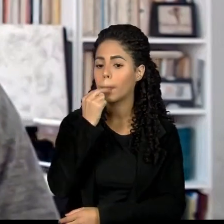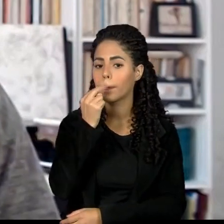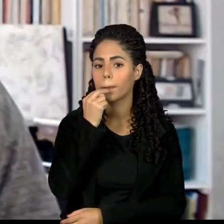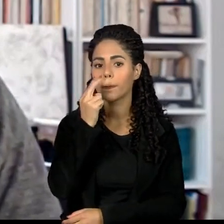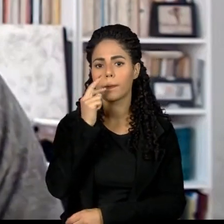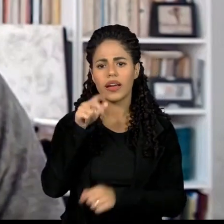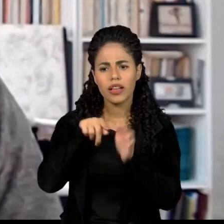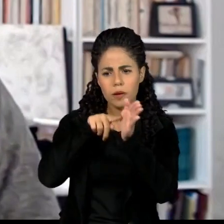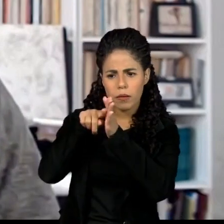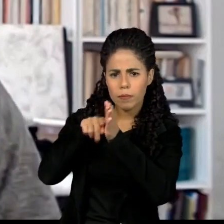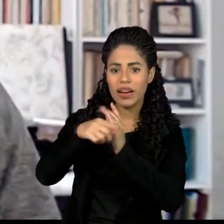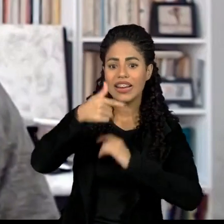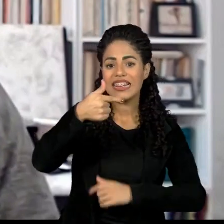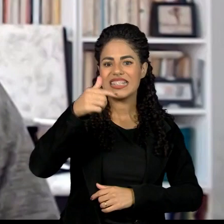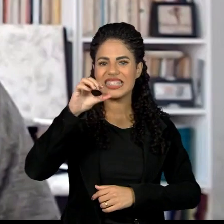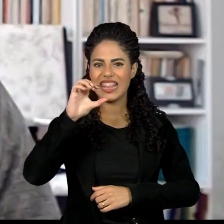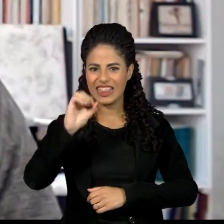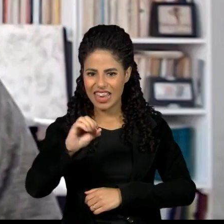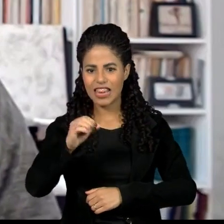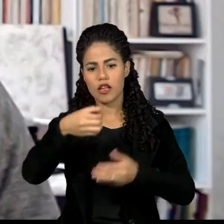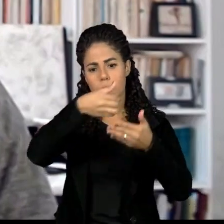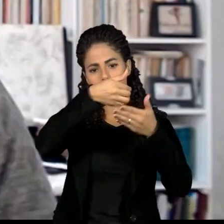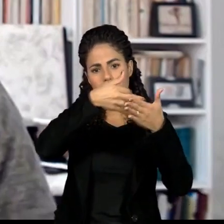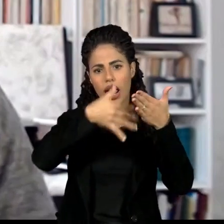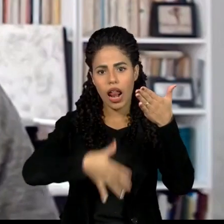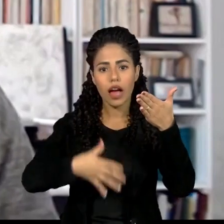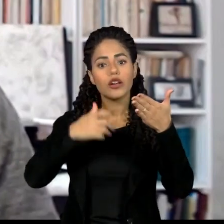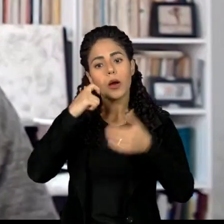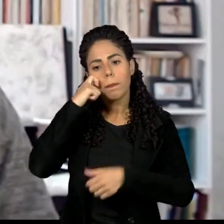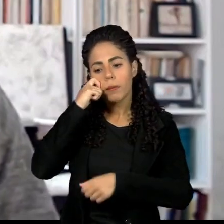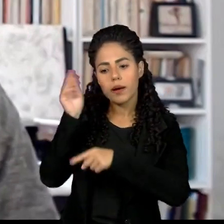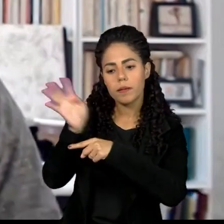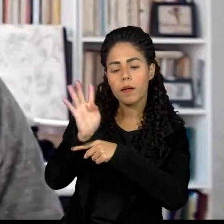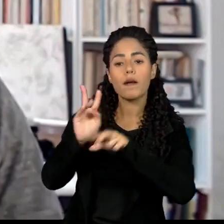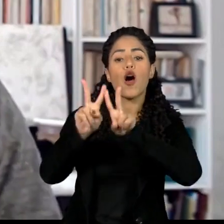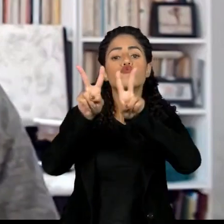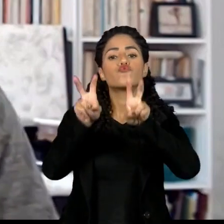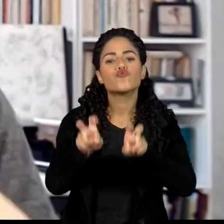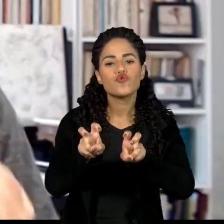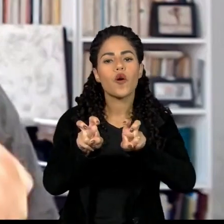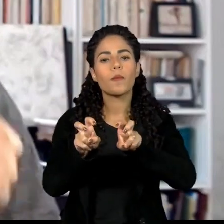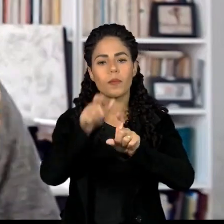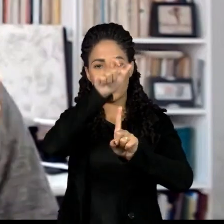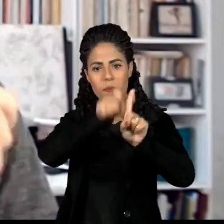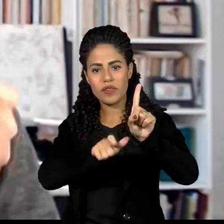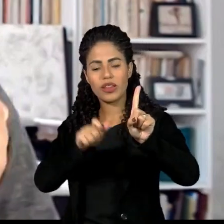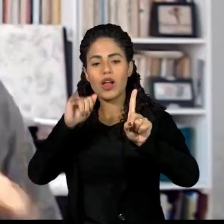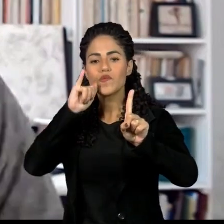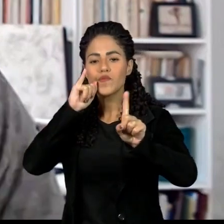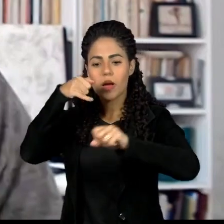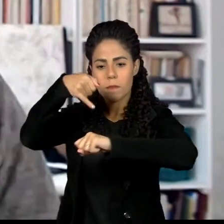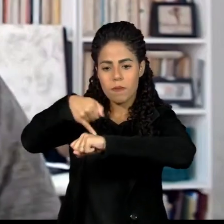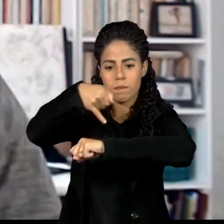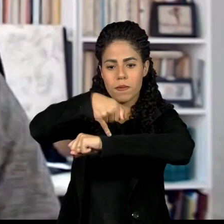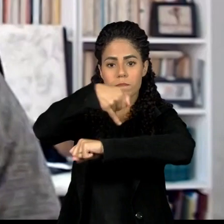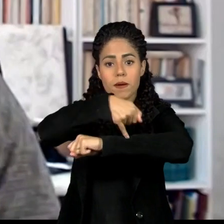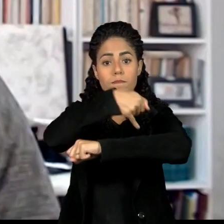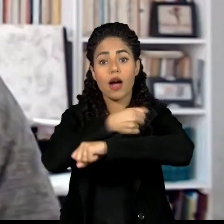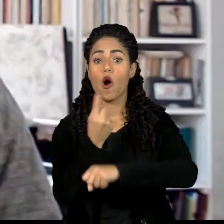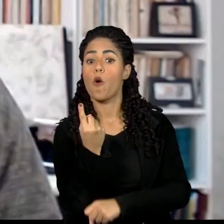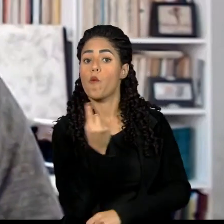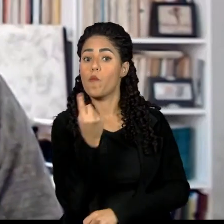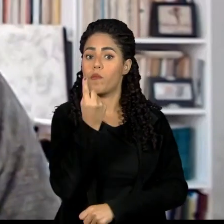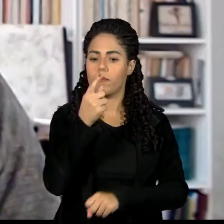que ele reúne 70 depoimentos enviados por leitores sobre Saci. Então, ali, a gente já tem o primeiro grande trabalho